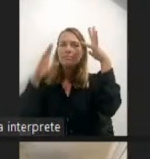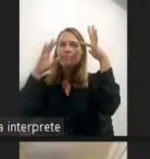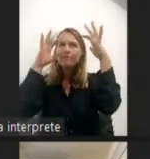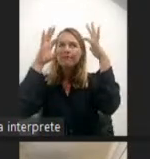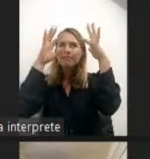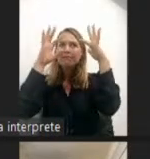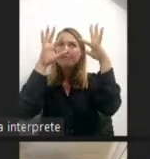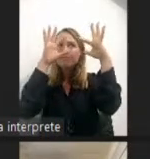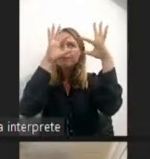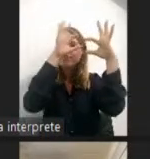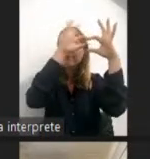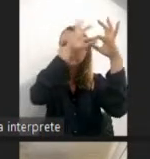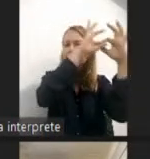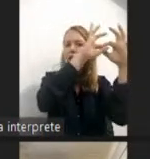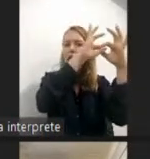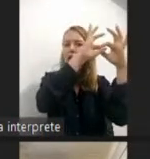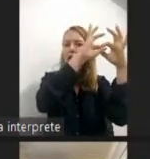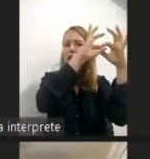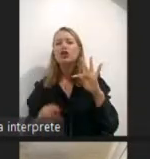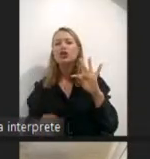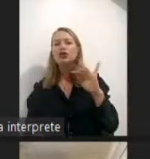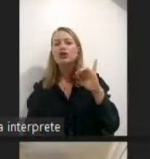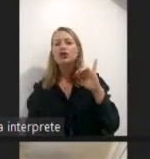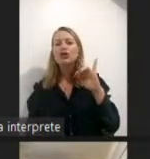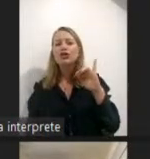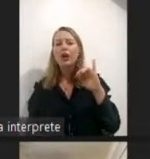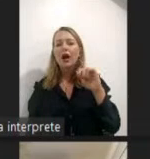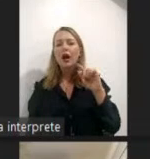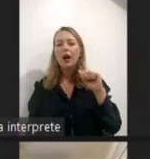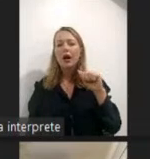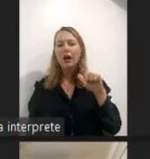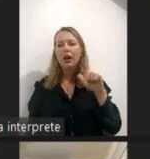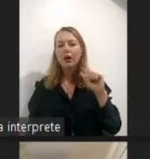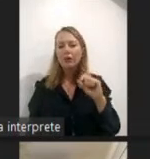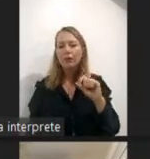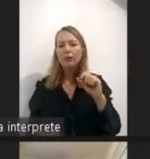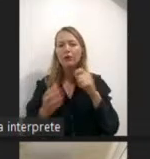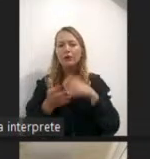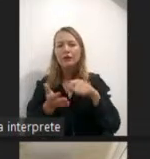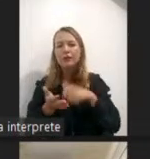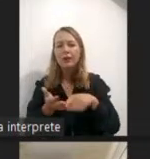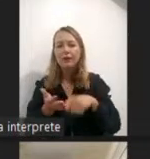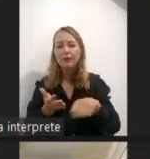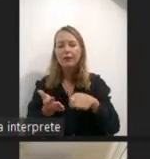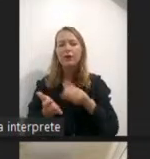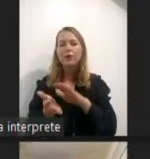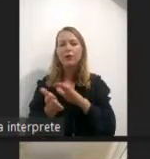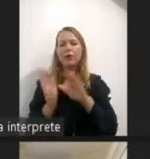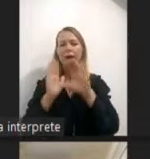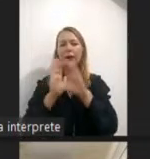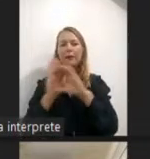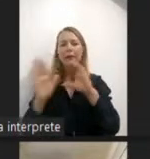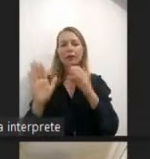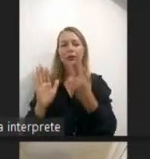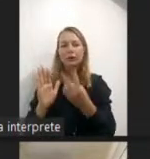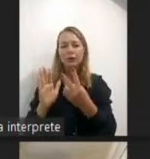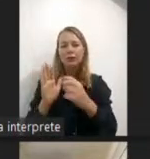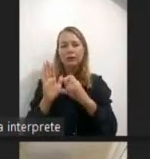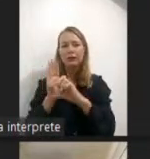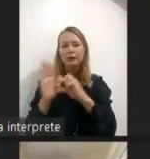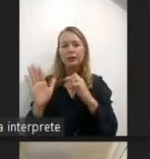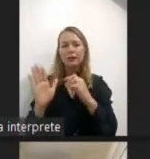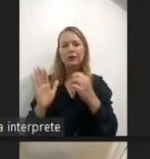que Tiago escreveu no capítulo 2, versículo 13, que diz assim: porque o juízo será